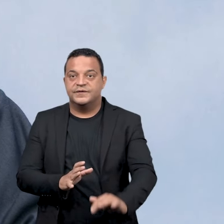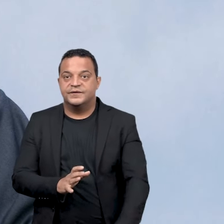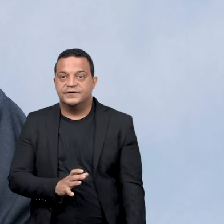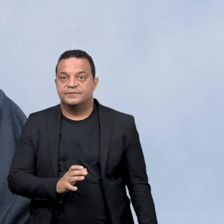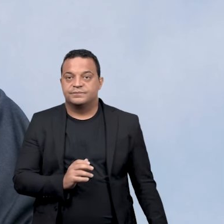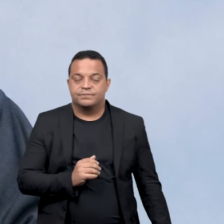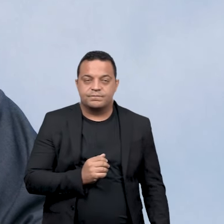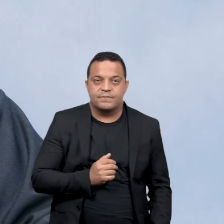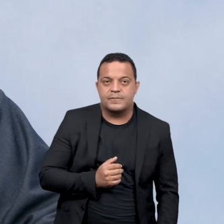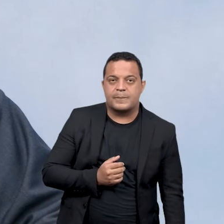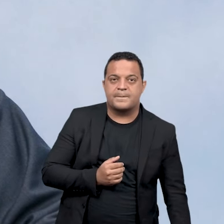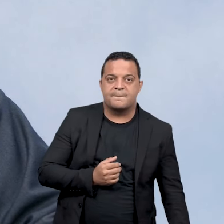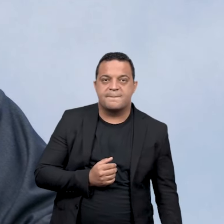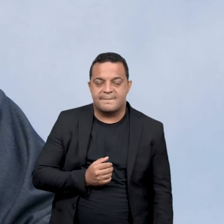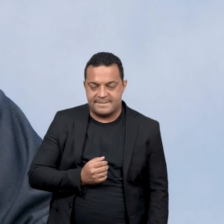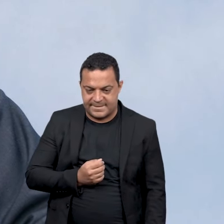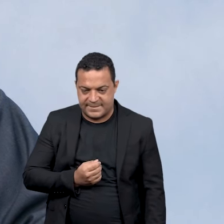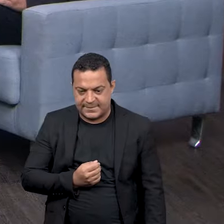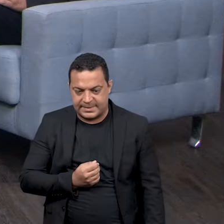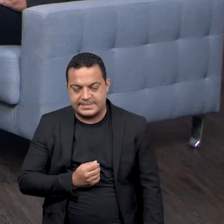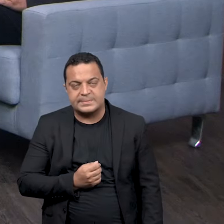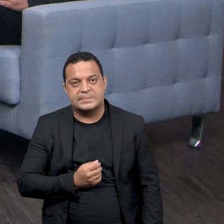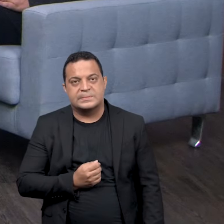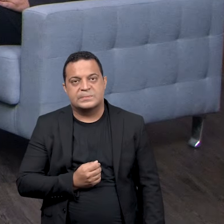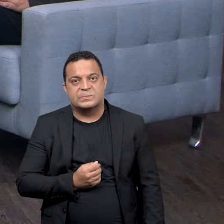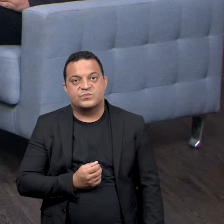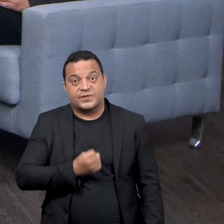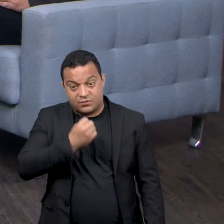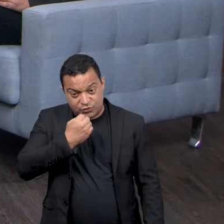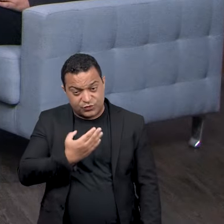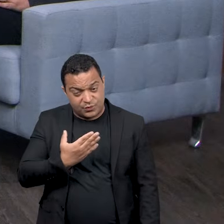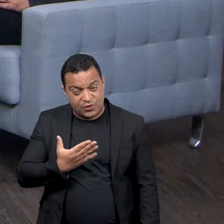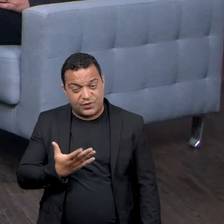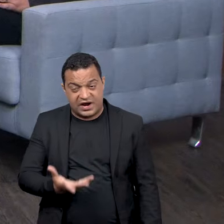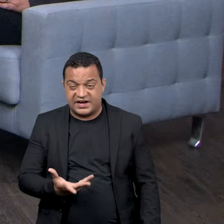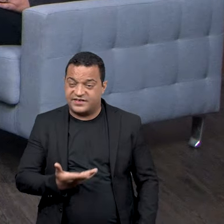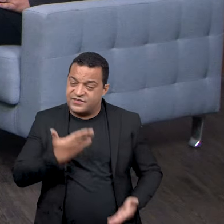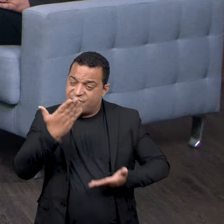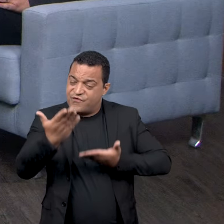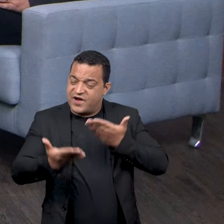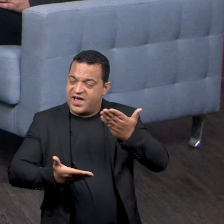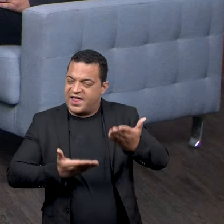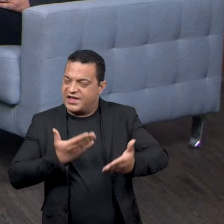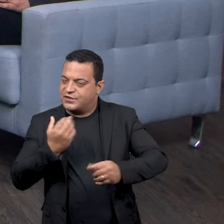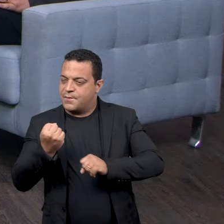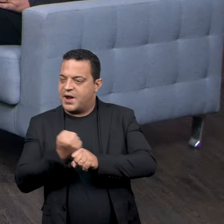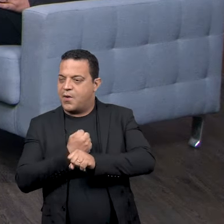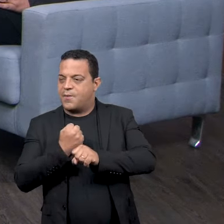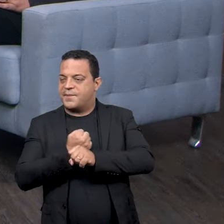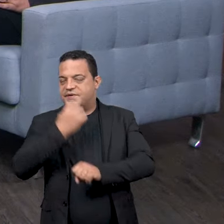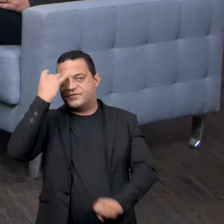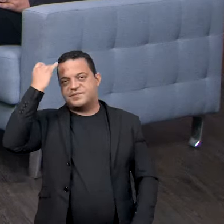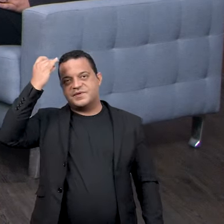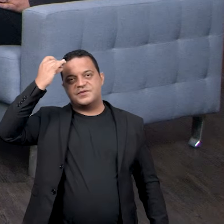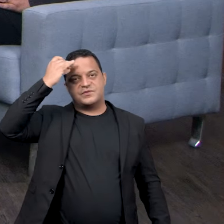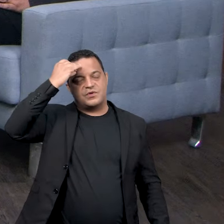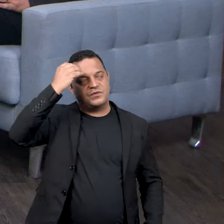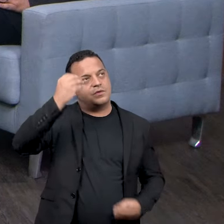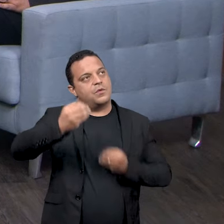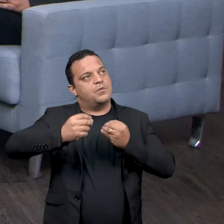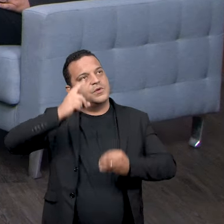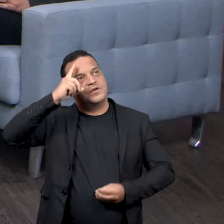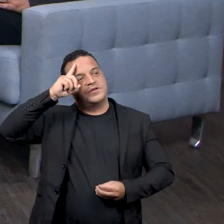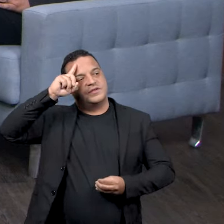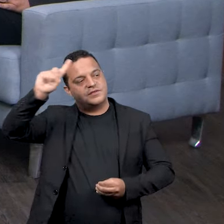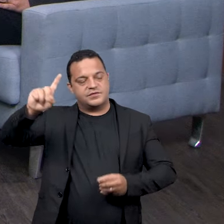Que maravilha. Louvado seja o nome do Senhor. Que bênção. É muito bom falar da obra. É muito bom falar do que o